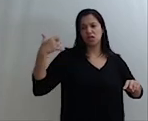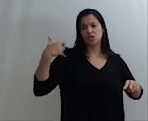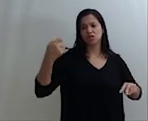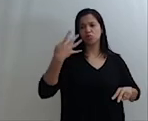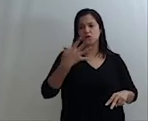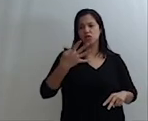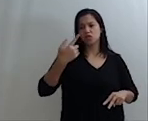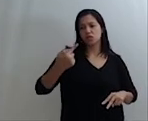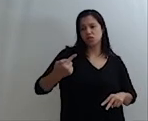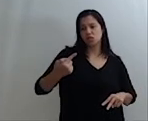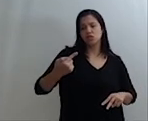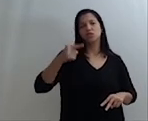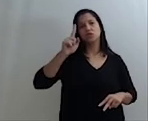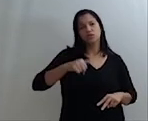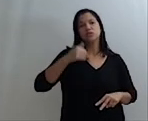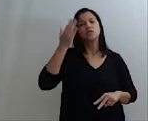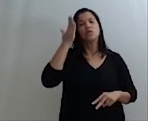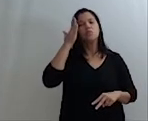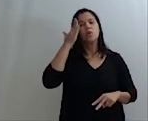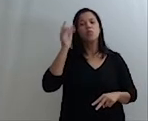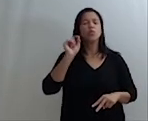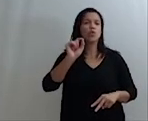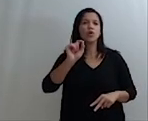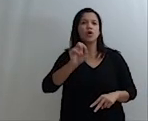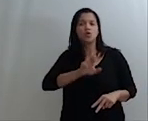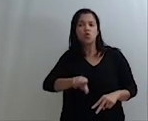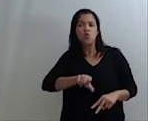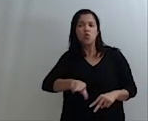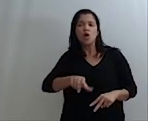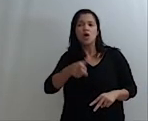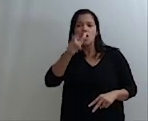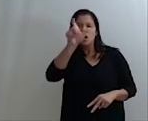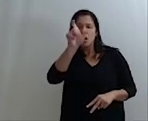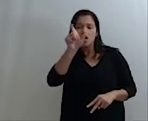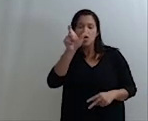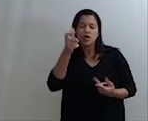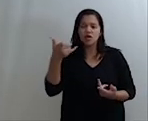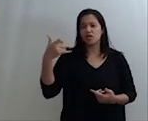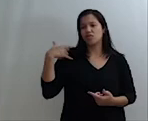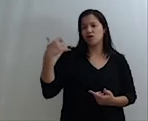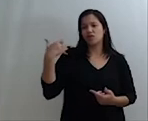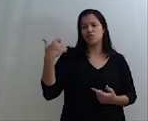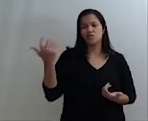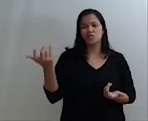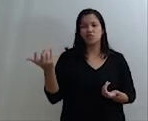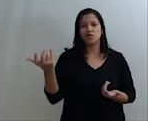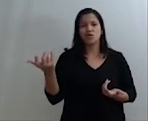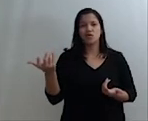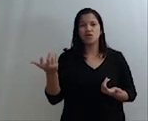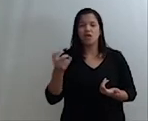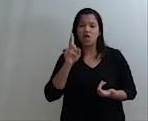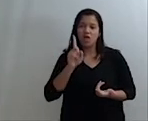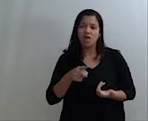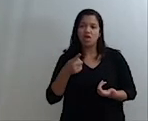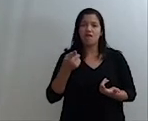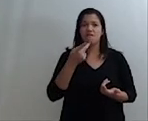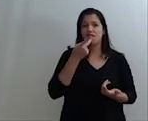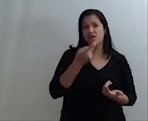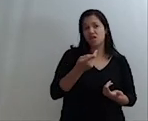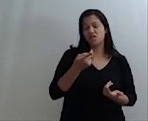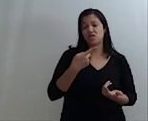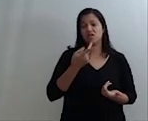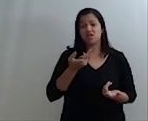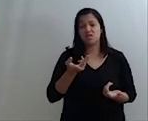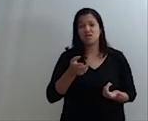e convenhamos 47 anos de idade não é não é uma idade que que justifique o receio sem